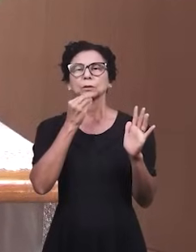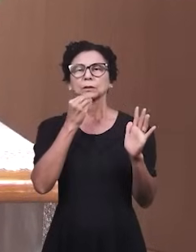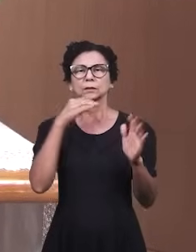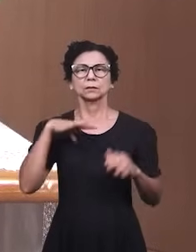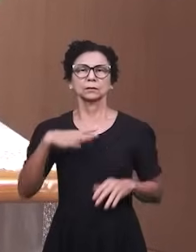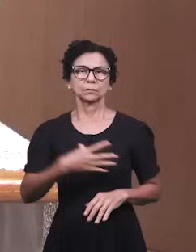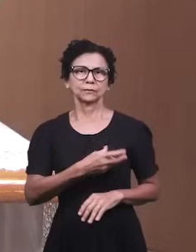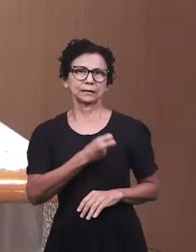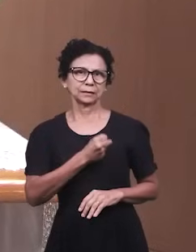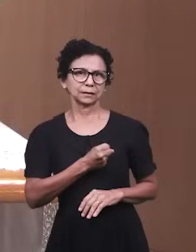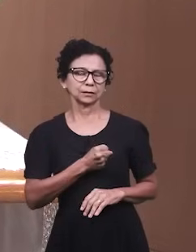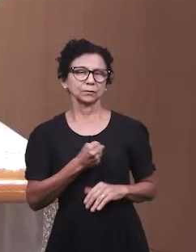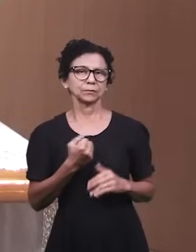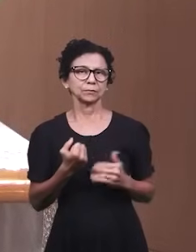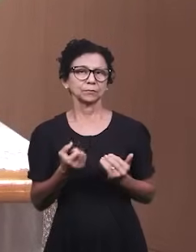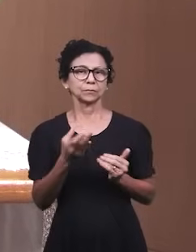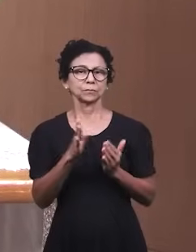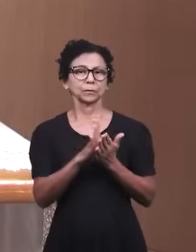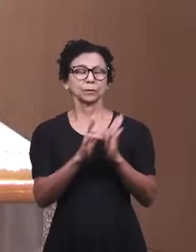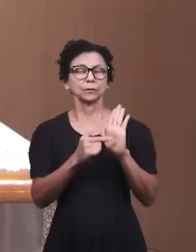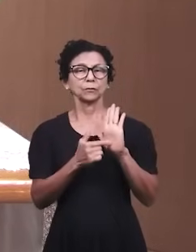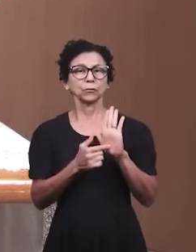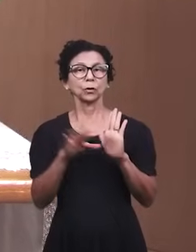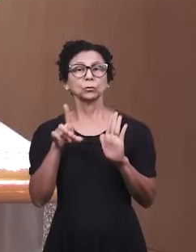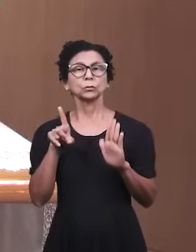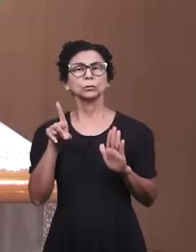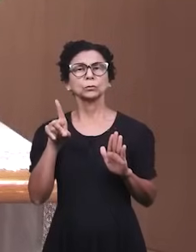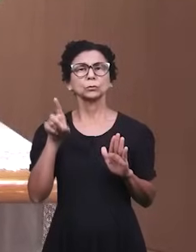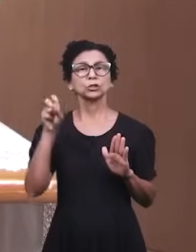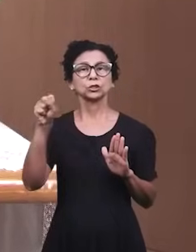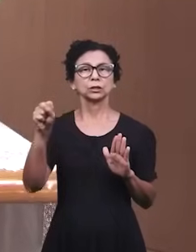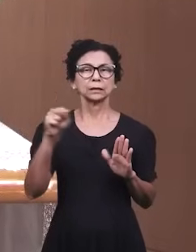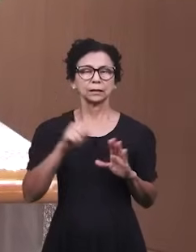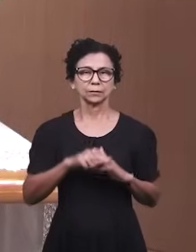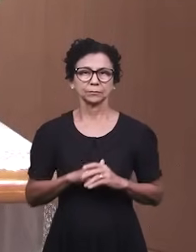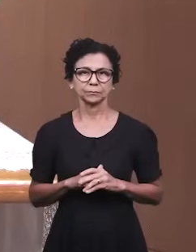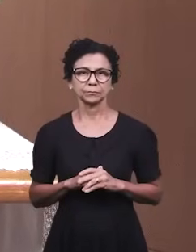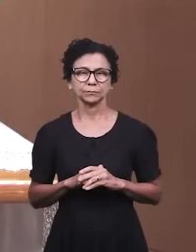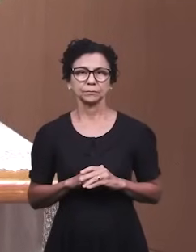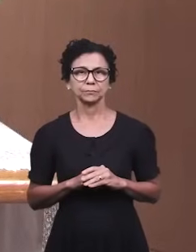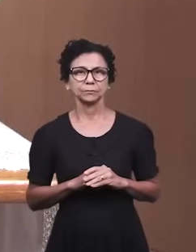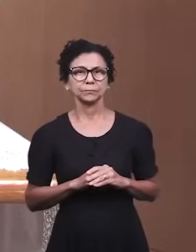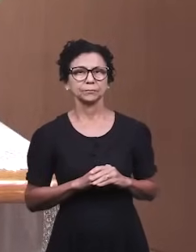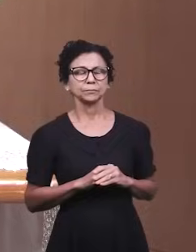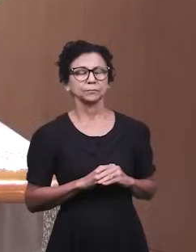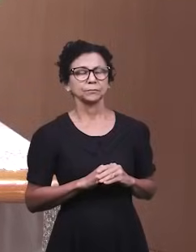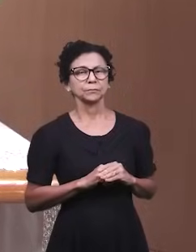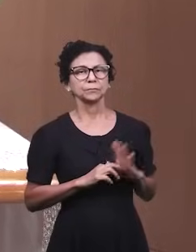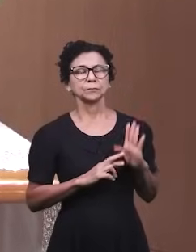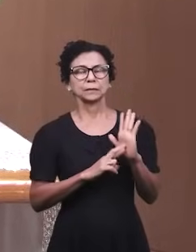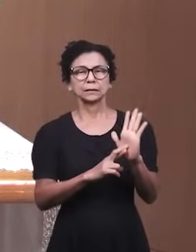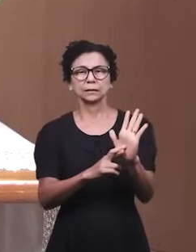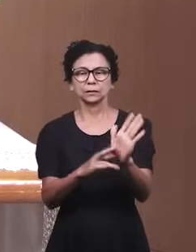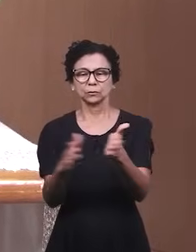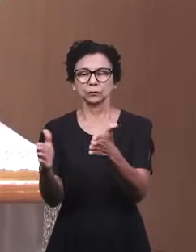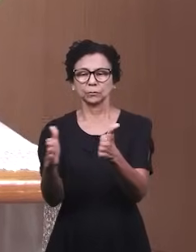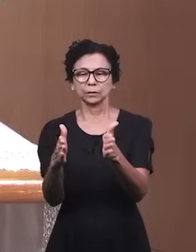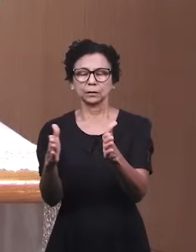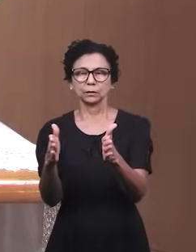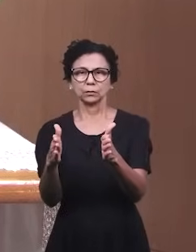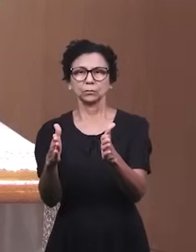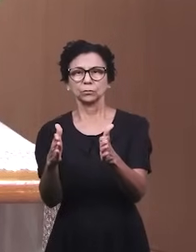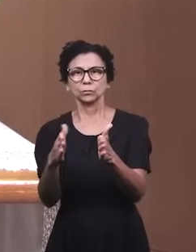fala, naquele dia, esse dia tipificando o tempo da igreja, que iniciou